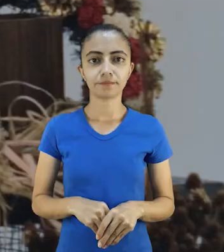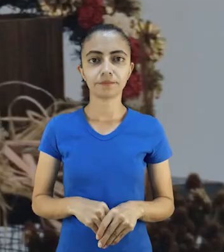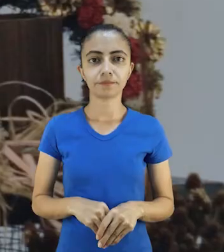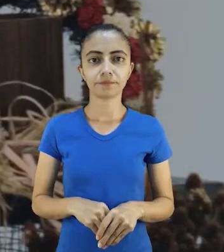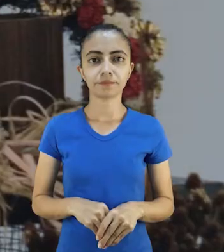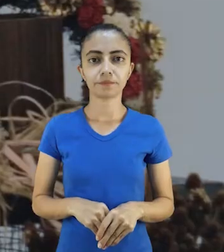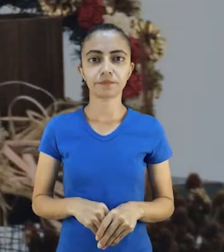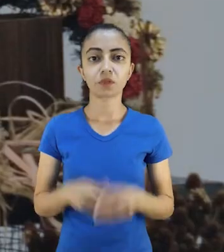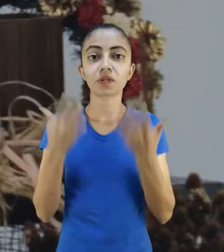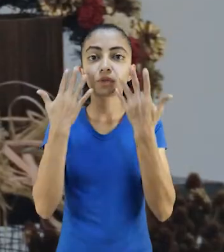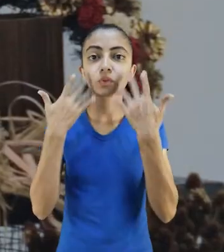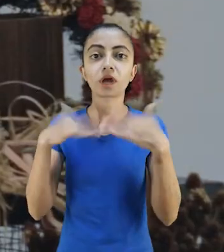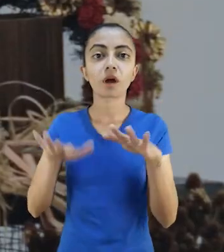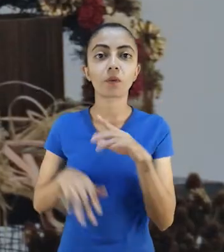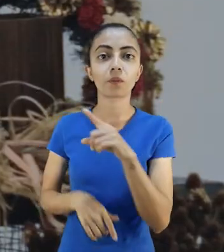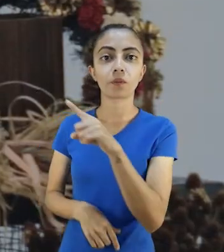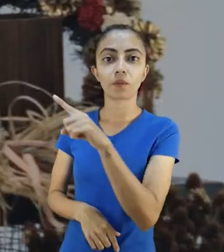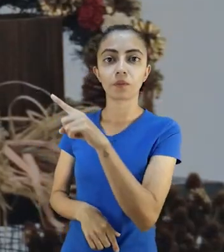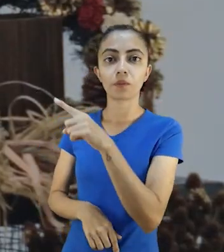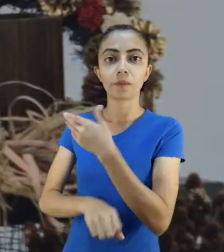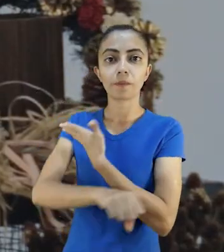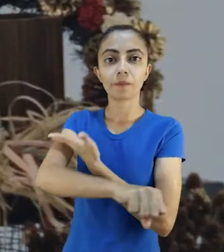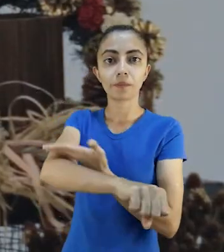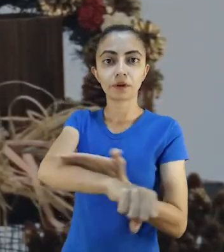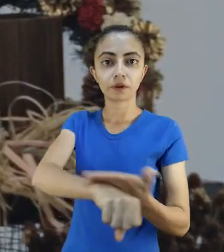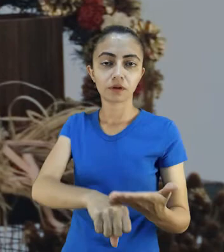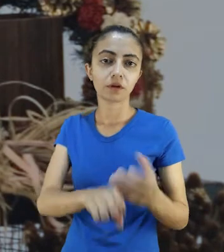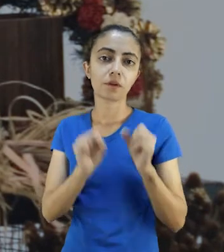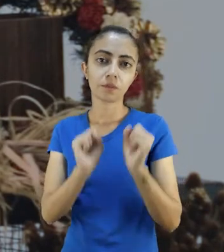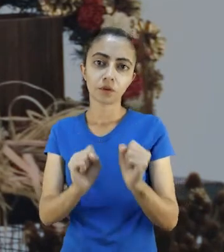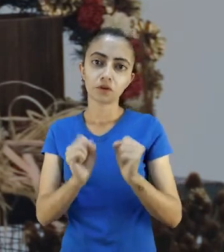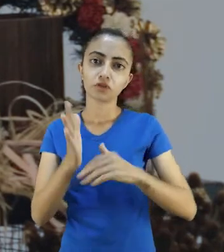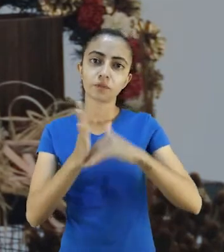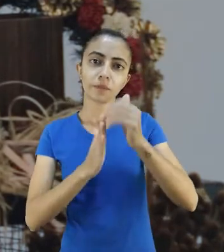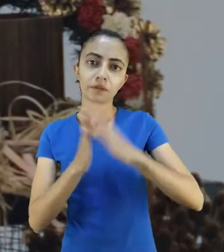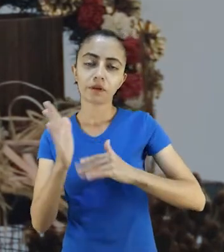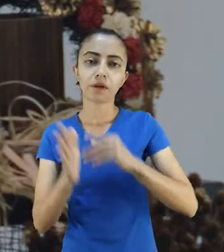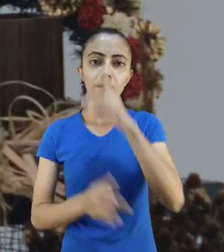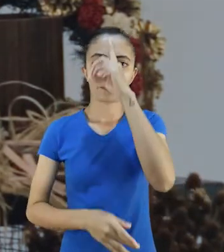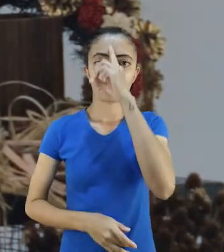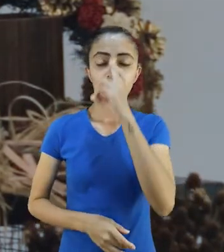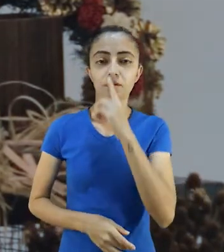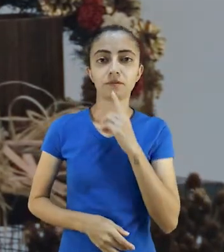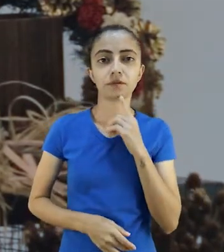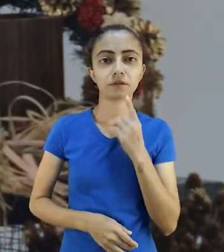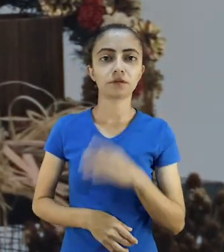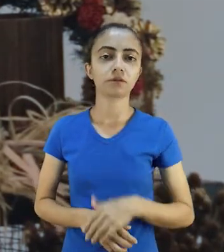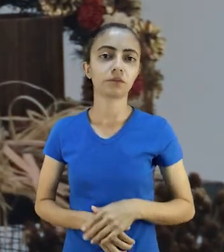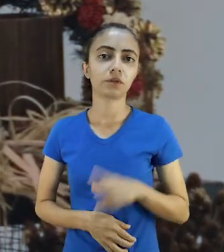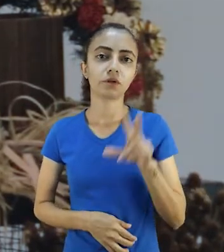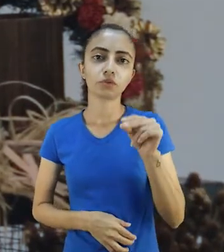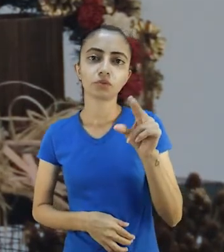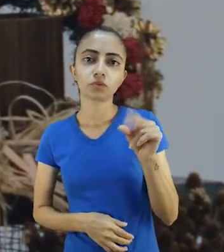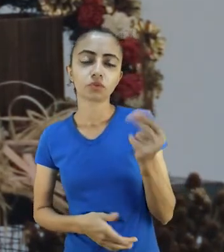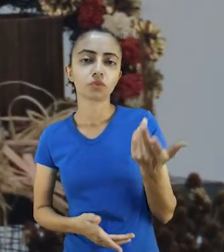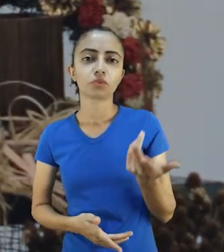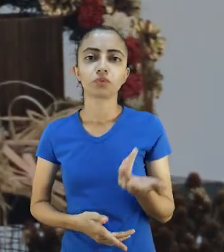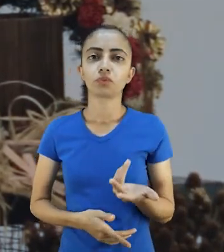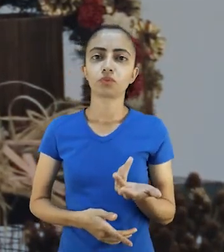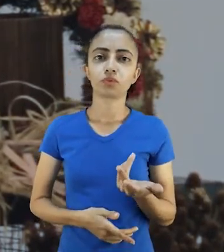O natural dela é assim. Branca. Aí a gente pinta de amarelo, da cor. Azul,